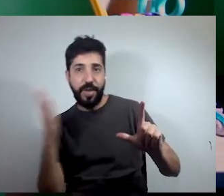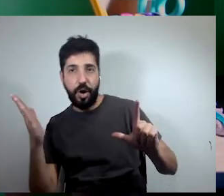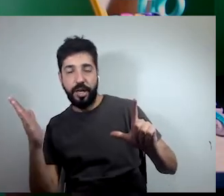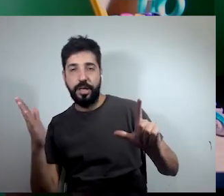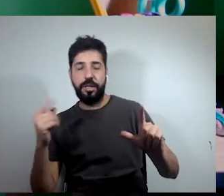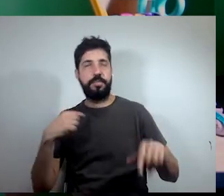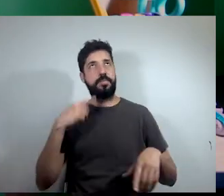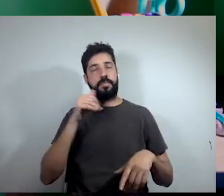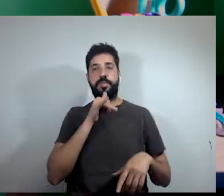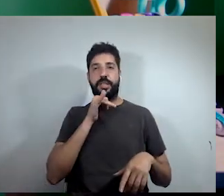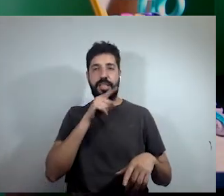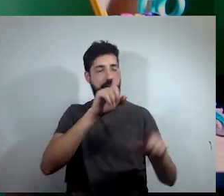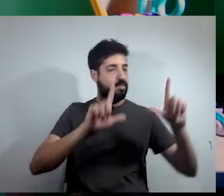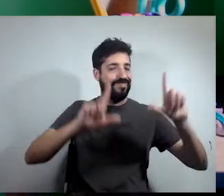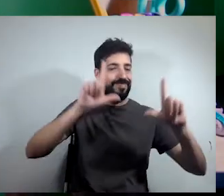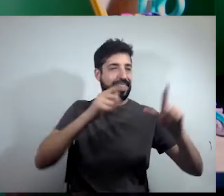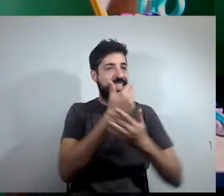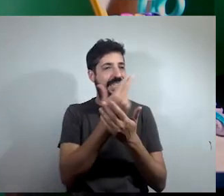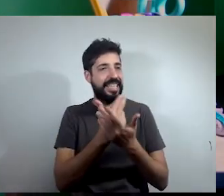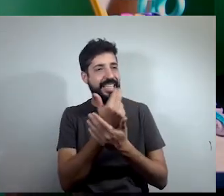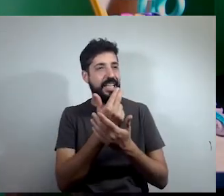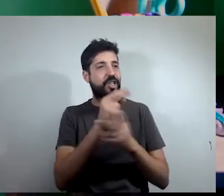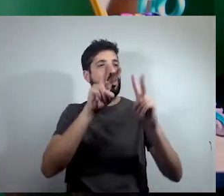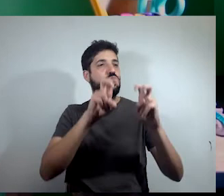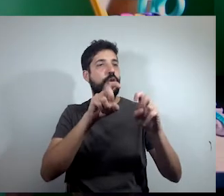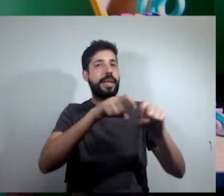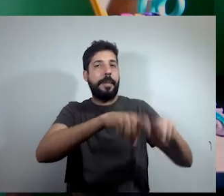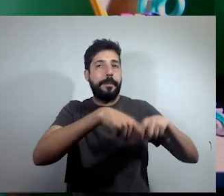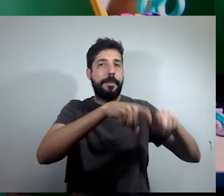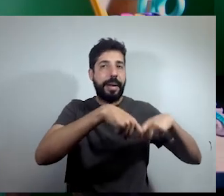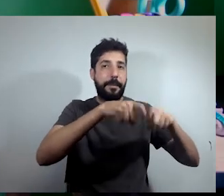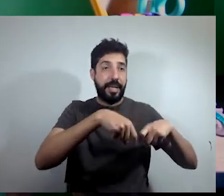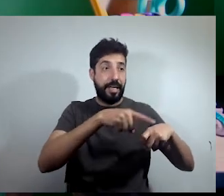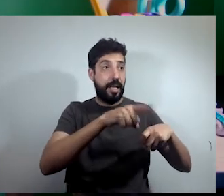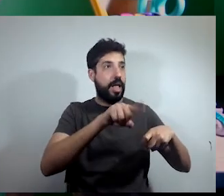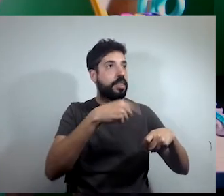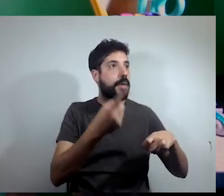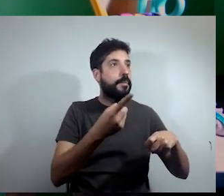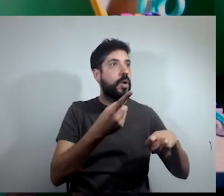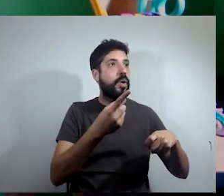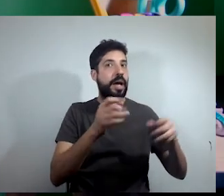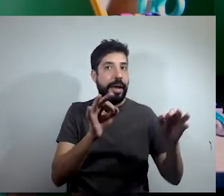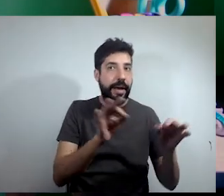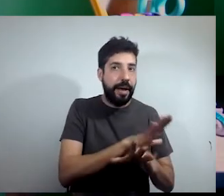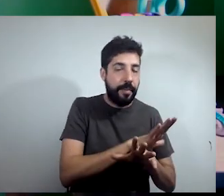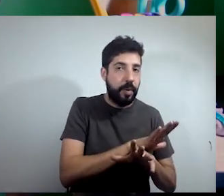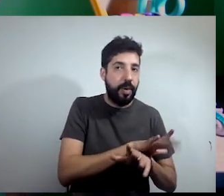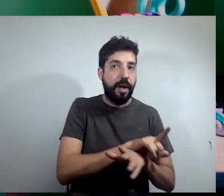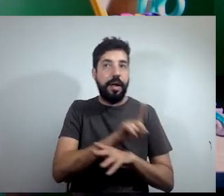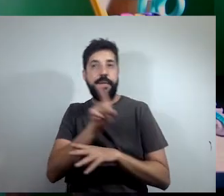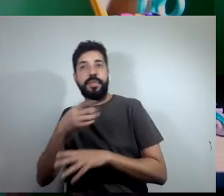tela, assistindo, por exemplo, um desenho sobre uma horta. E você vai e cria uma extensão dessa narrativa, uma